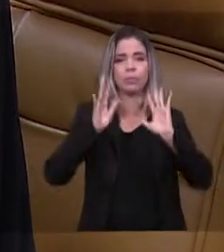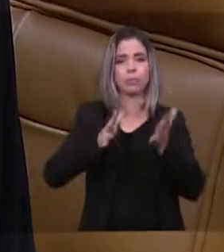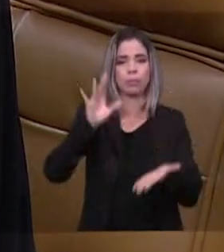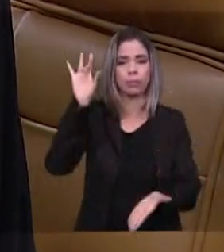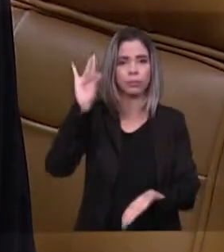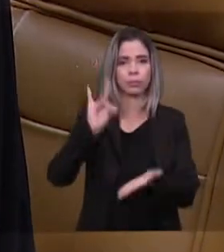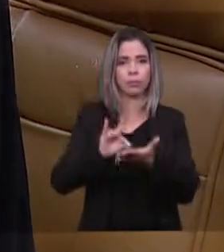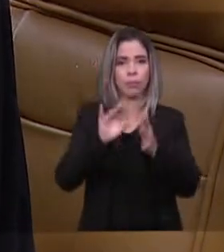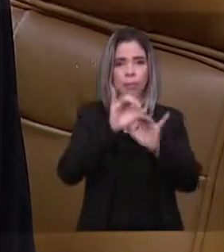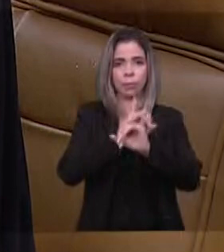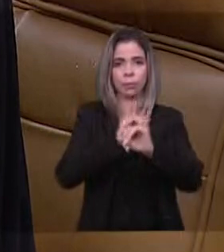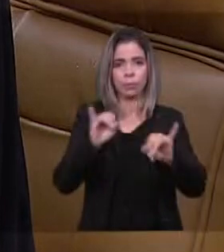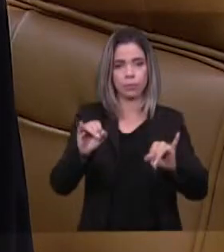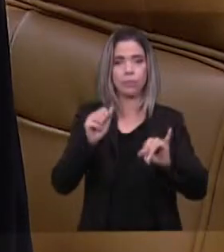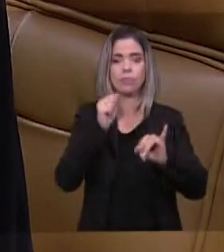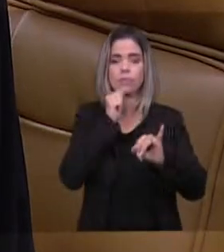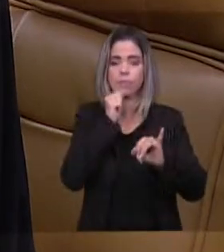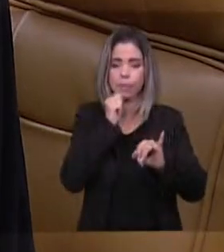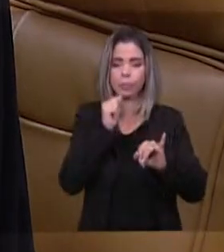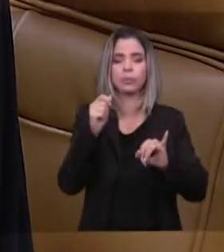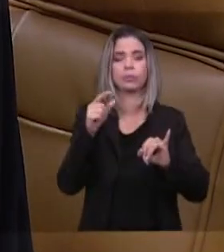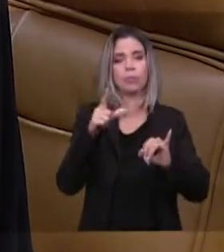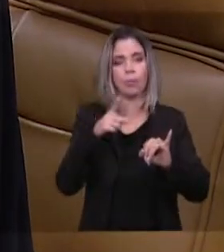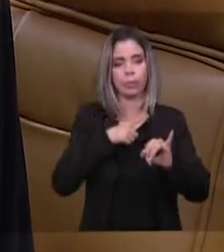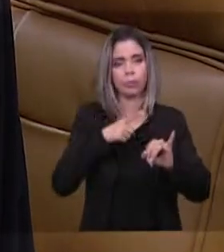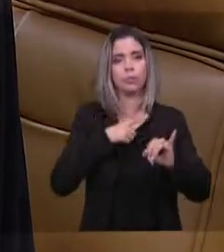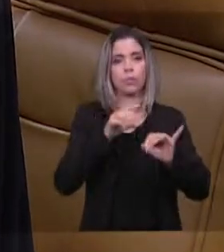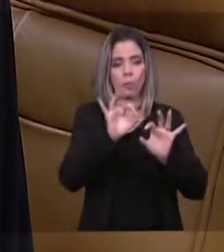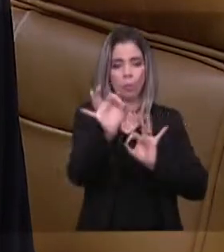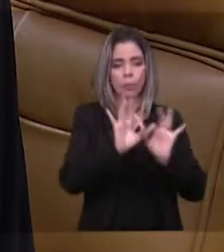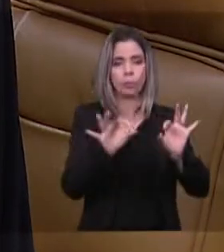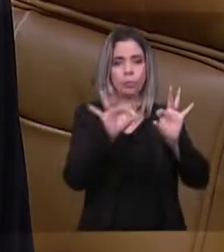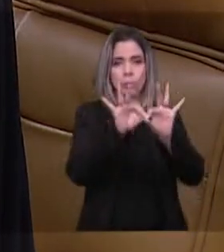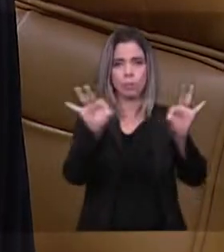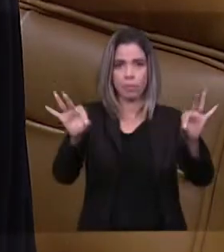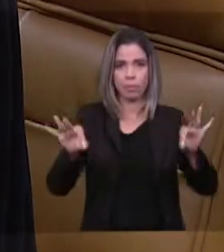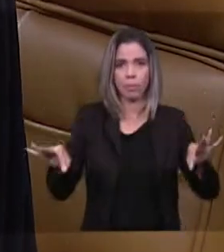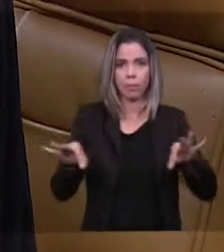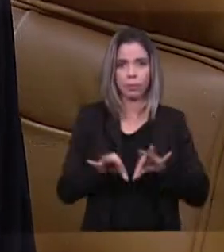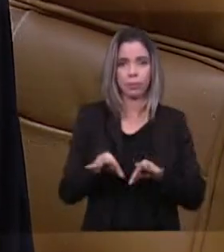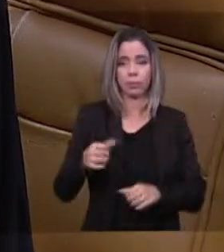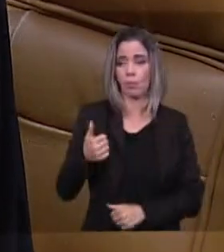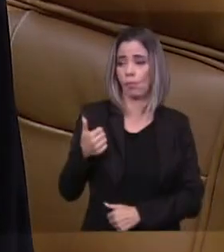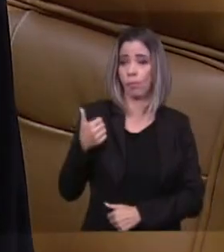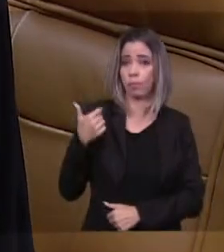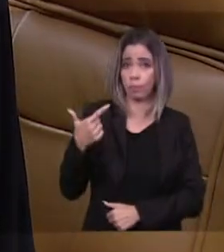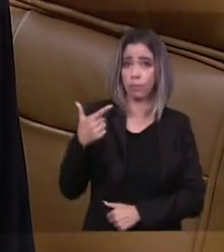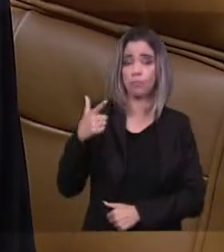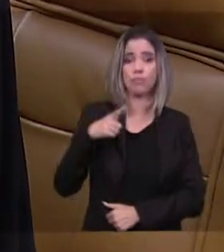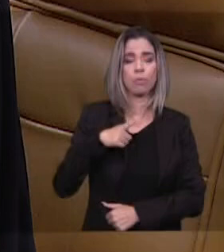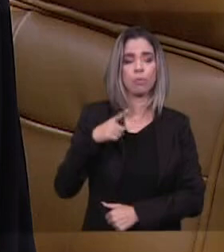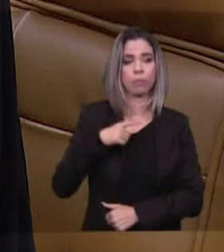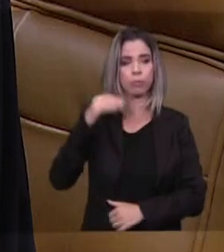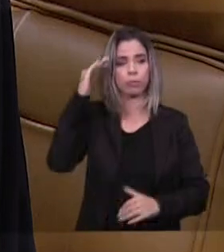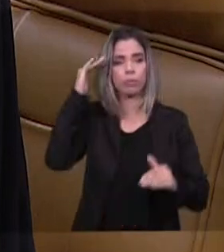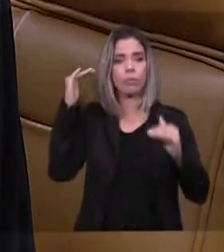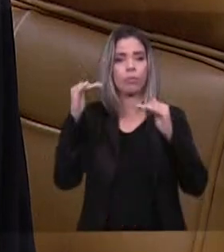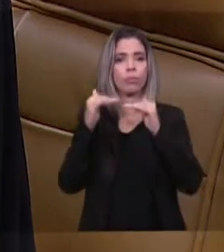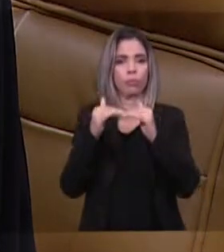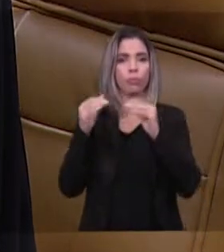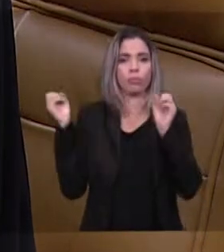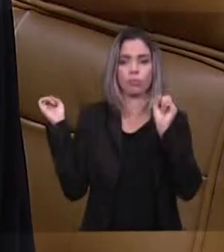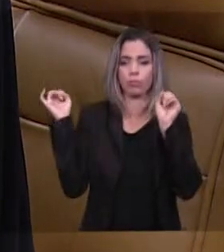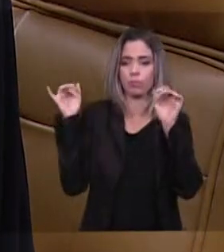e declaradas em procedimento demarcatório. Item 12. A compatibilidade entre a ocupação tradicional das